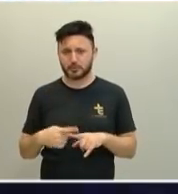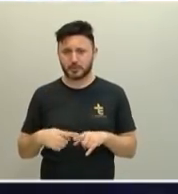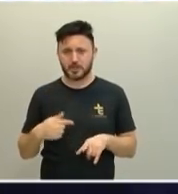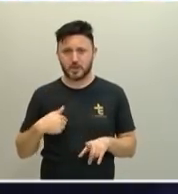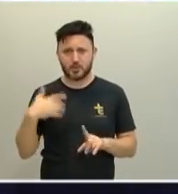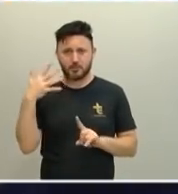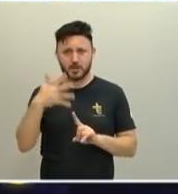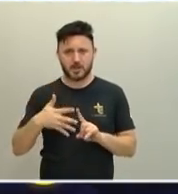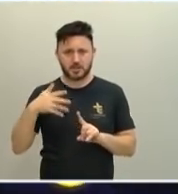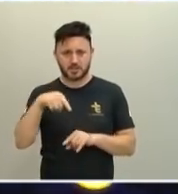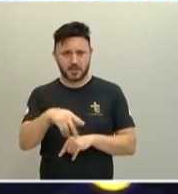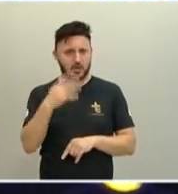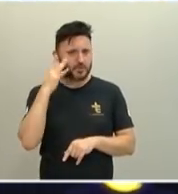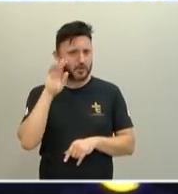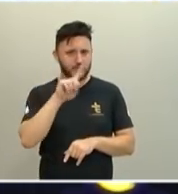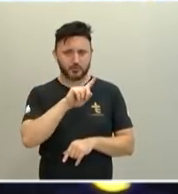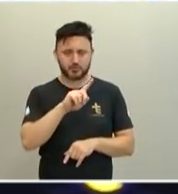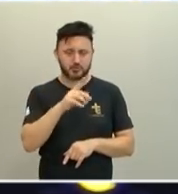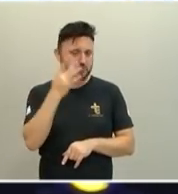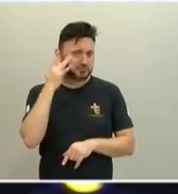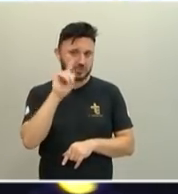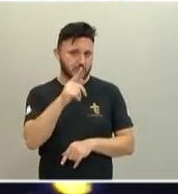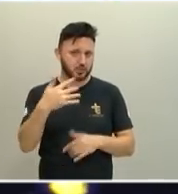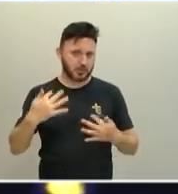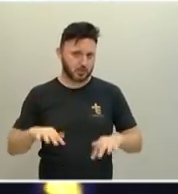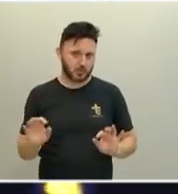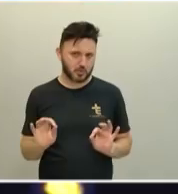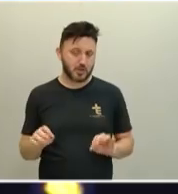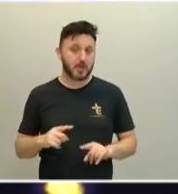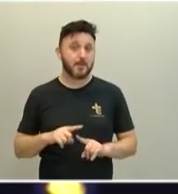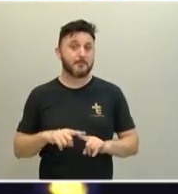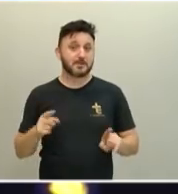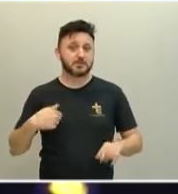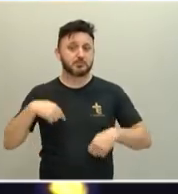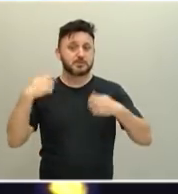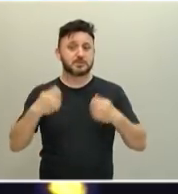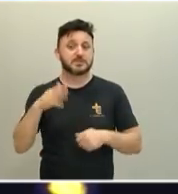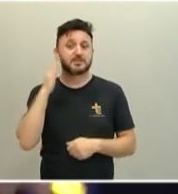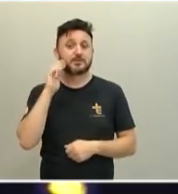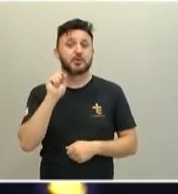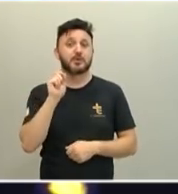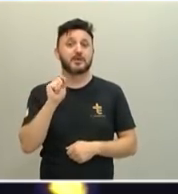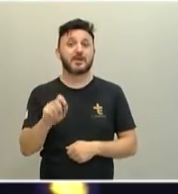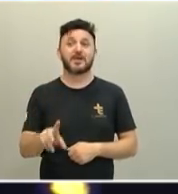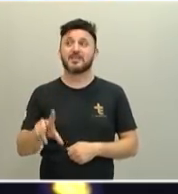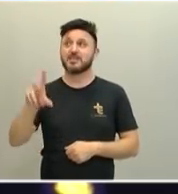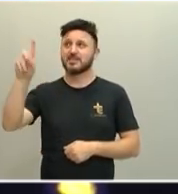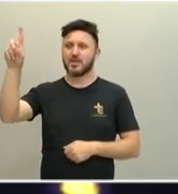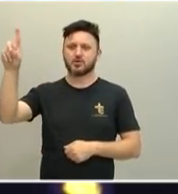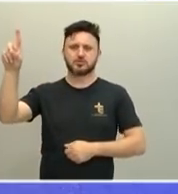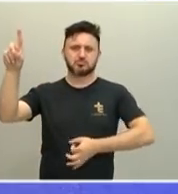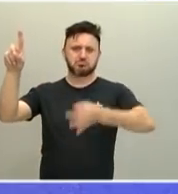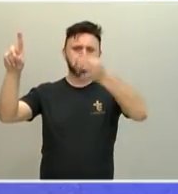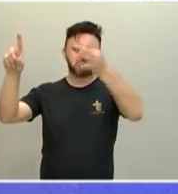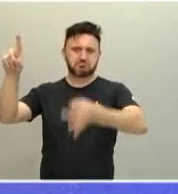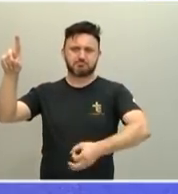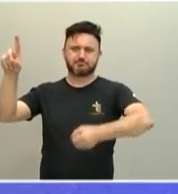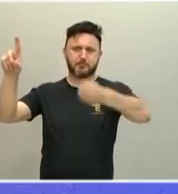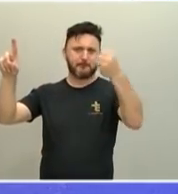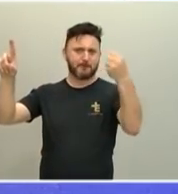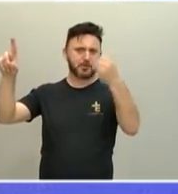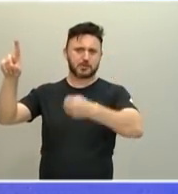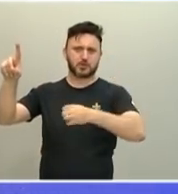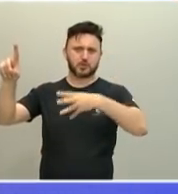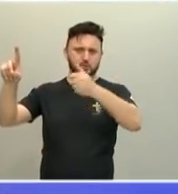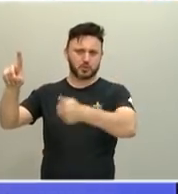não preciso saber do tamanho da tua dor. Eu só preciso saber o tamanho do teu Deus. E Ele é muito maior do que qualquer dor